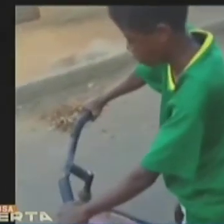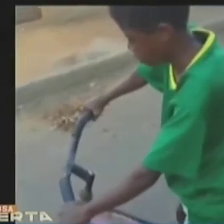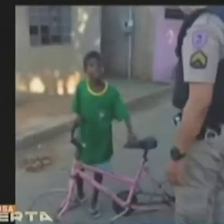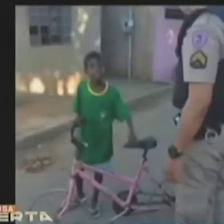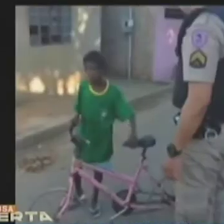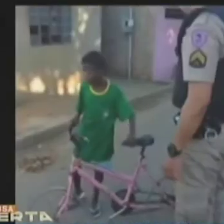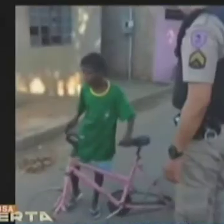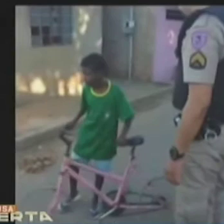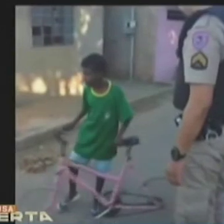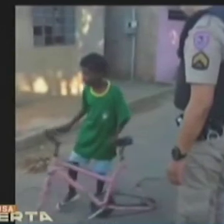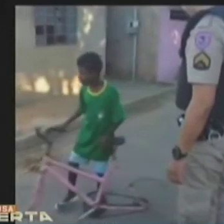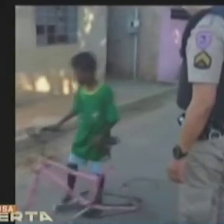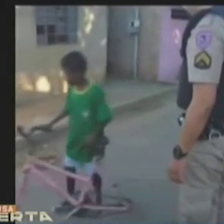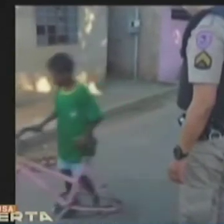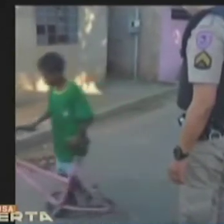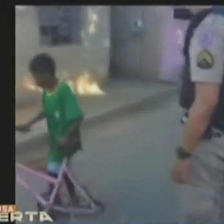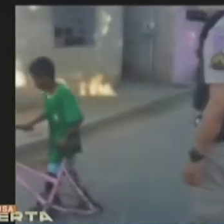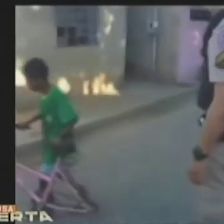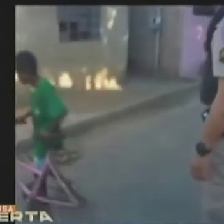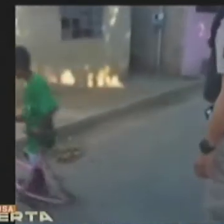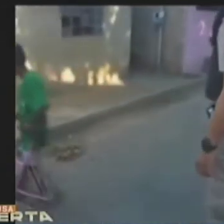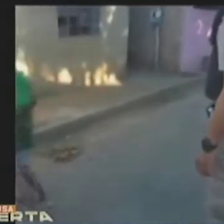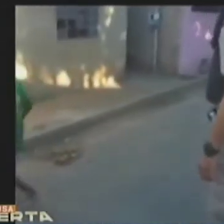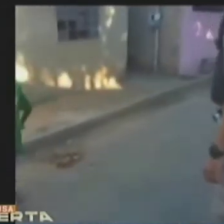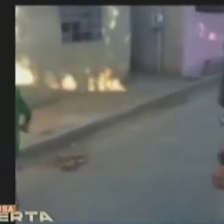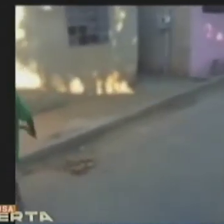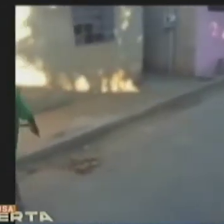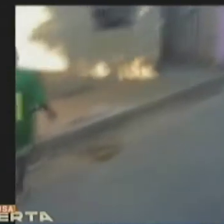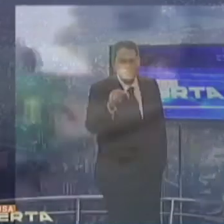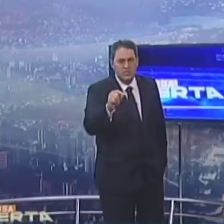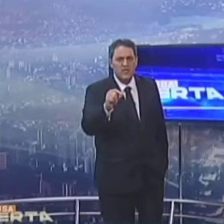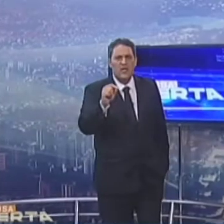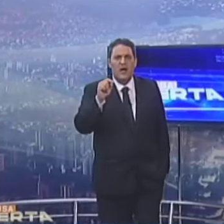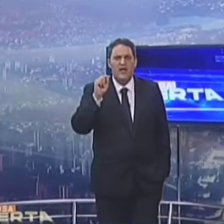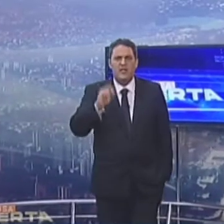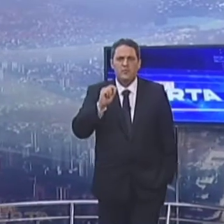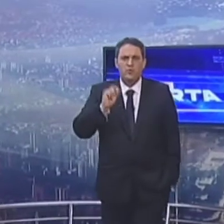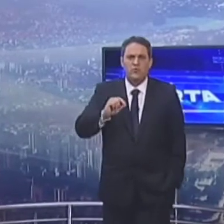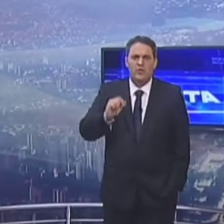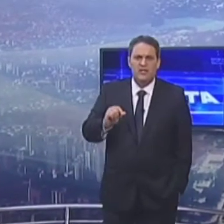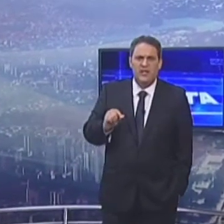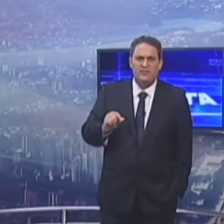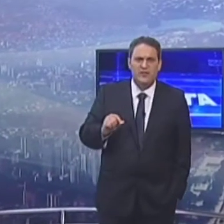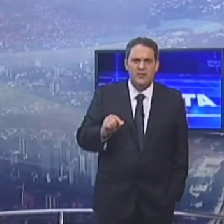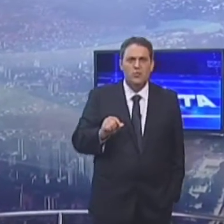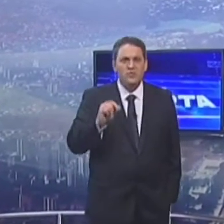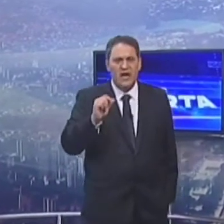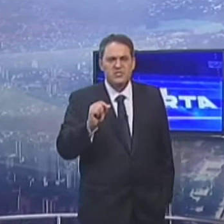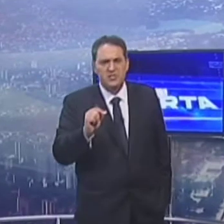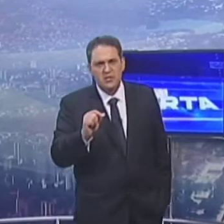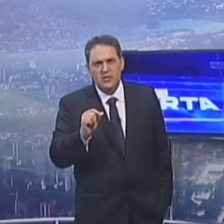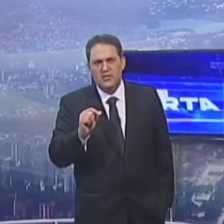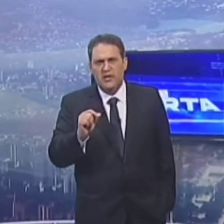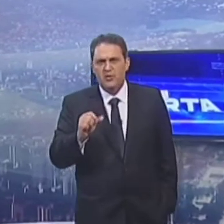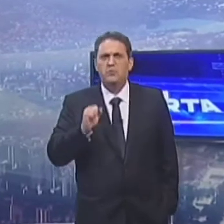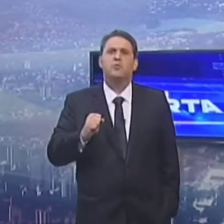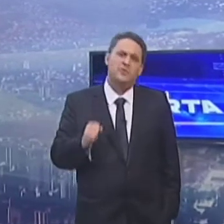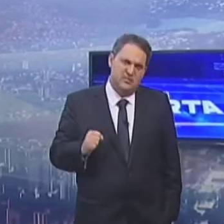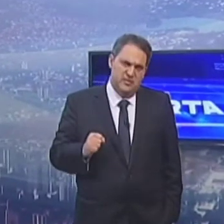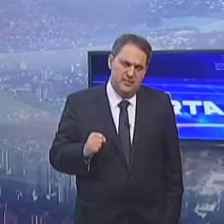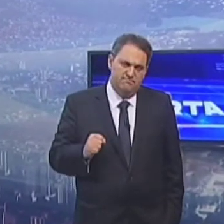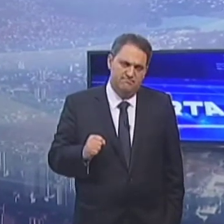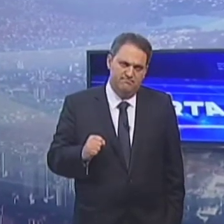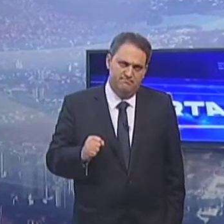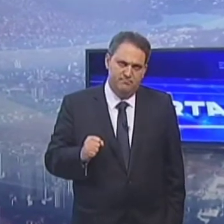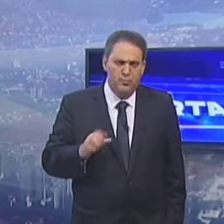por ter pautado e trazido pra vocês essa informação que eu vou passar. Hoje, a equipe do Alterosa Alerta foi até contagem na região